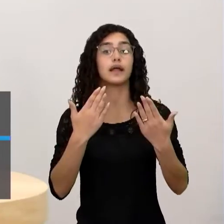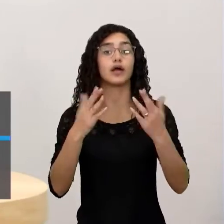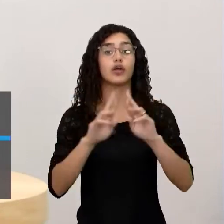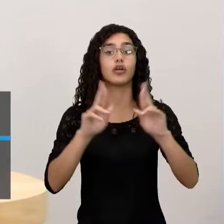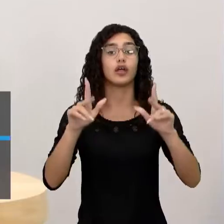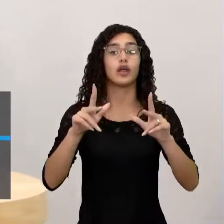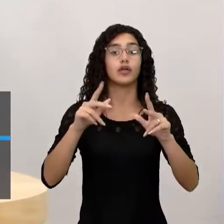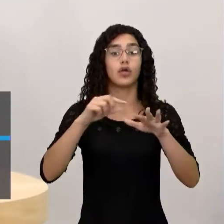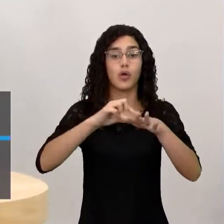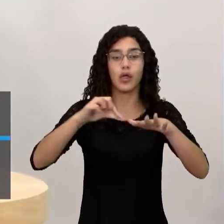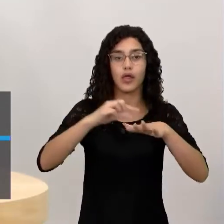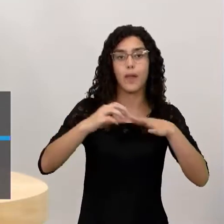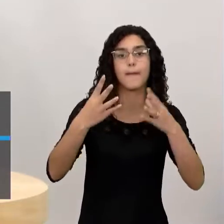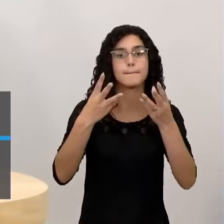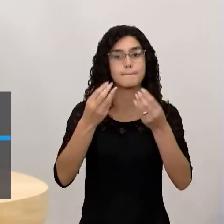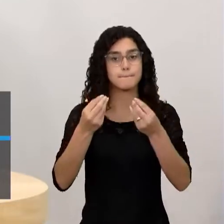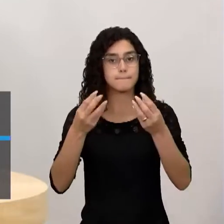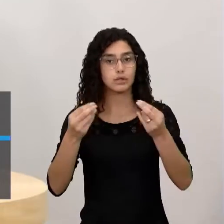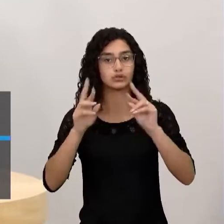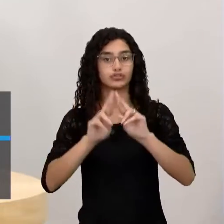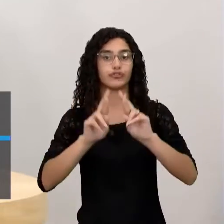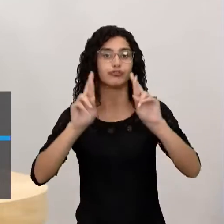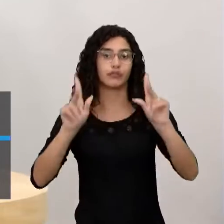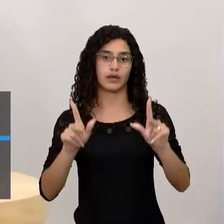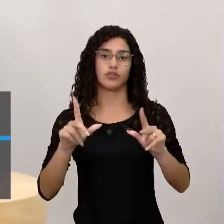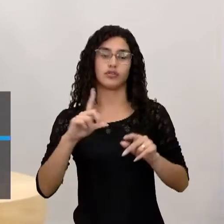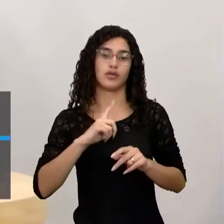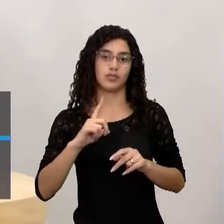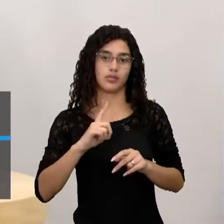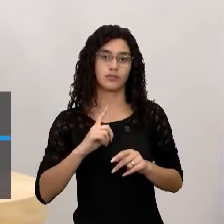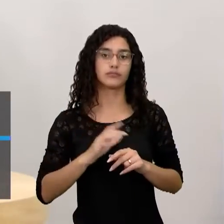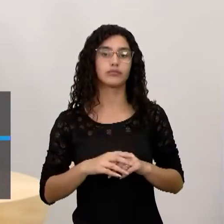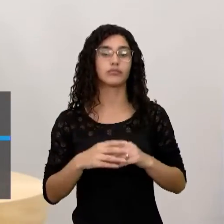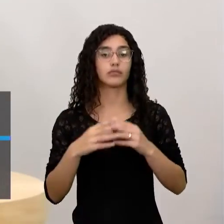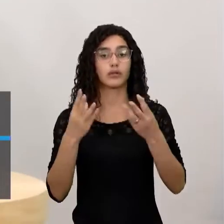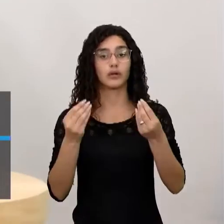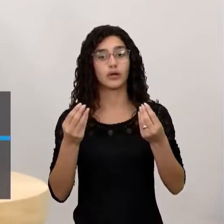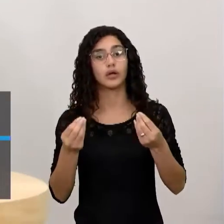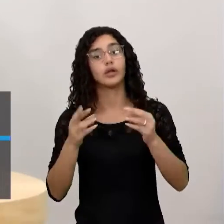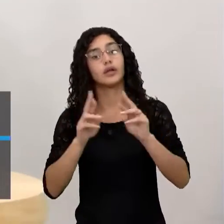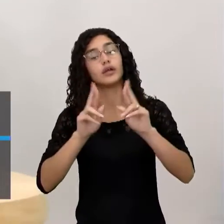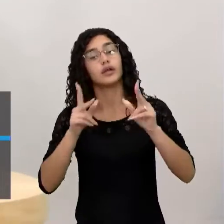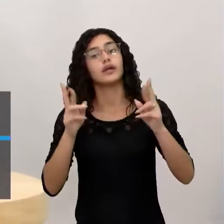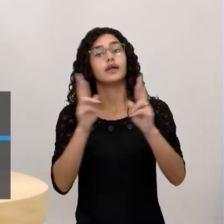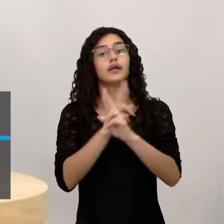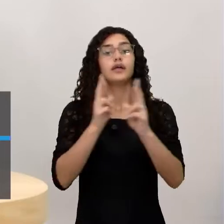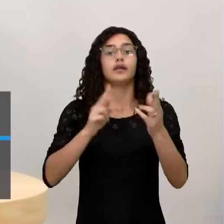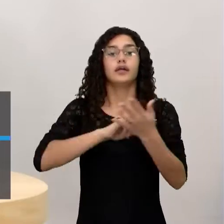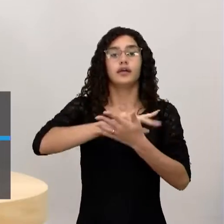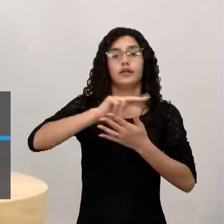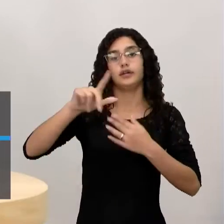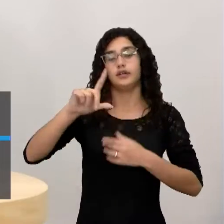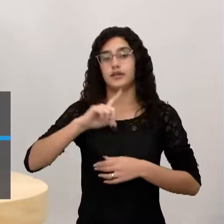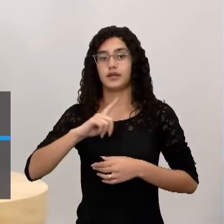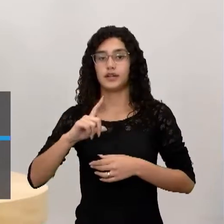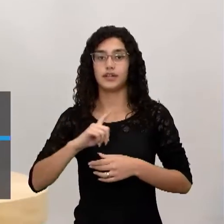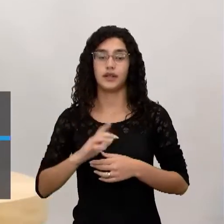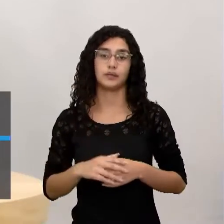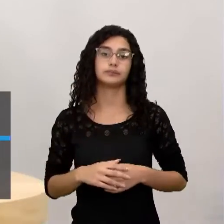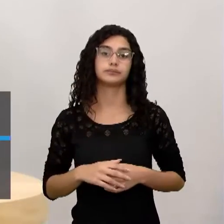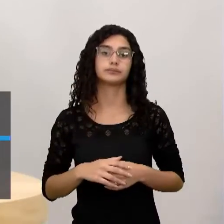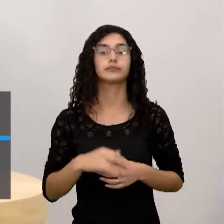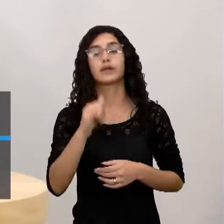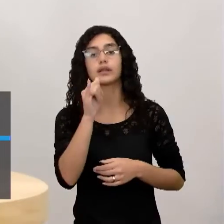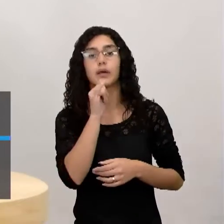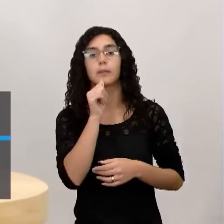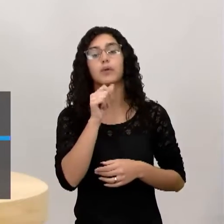outros continentes, ele é bem diferente, né, um continente bem atípico em relação aos outros continentes, como é o caso